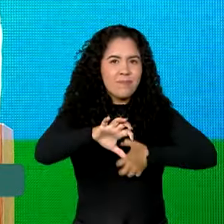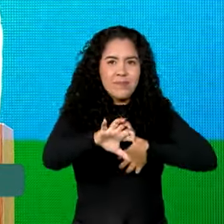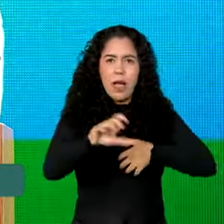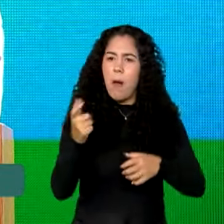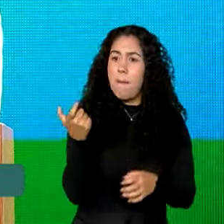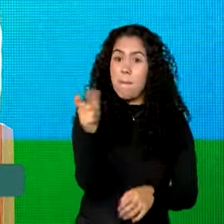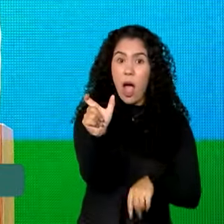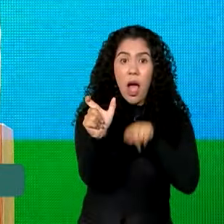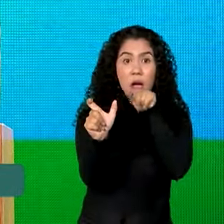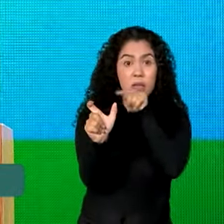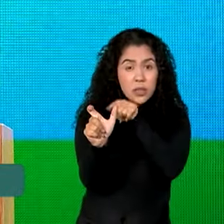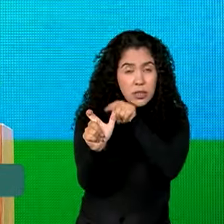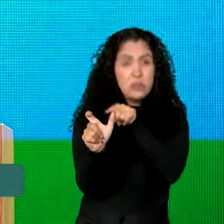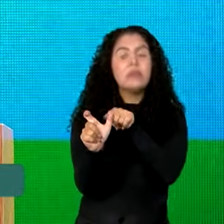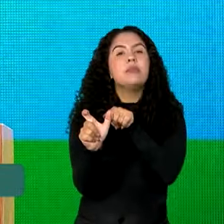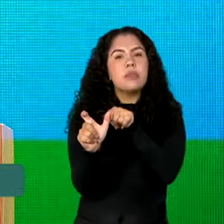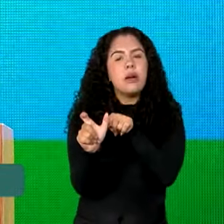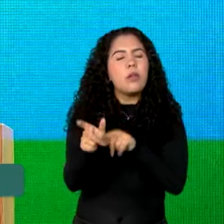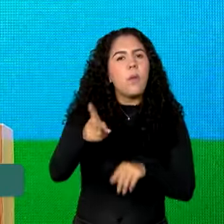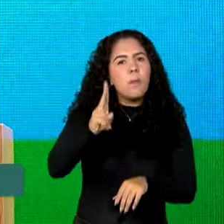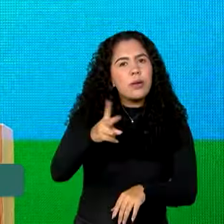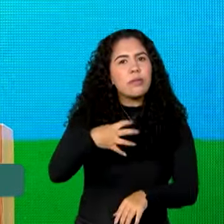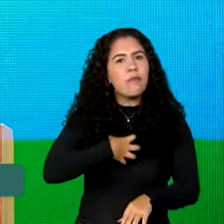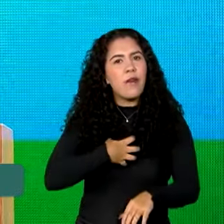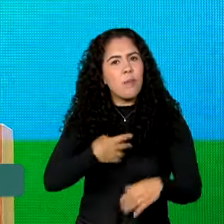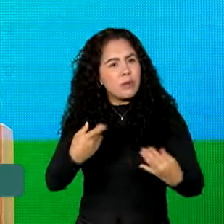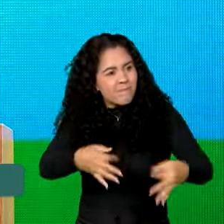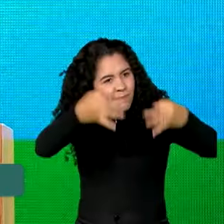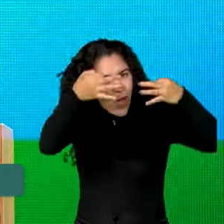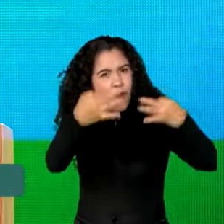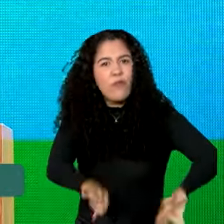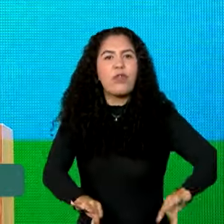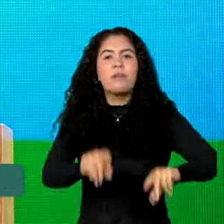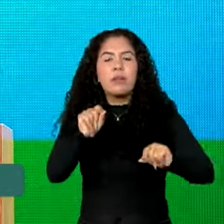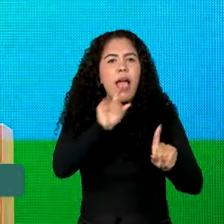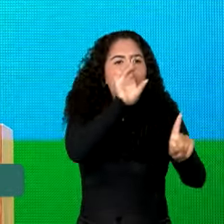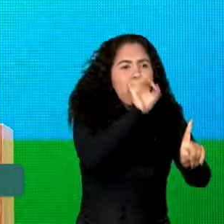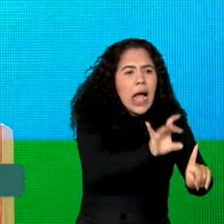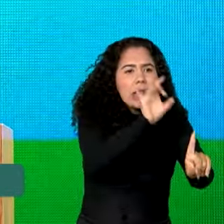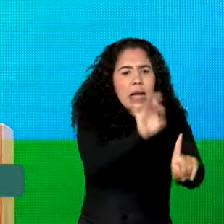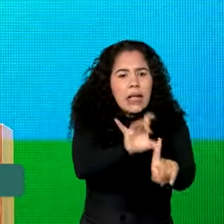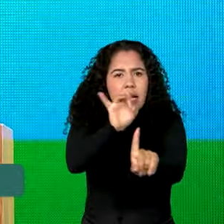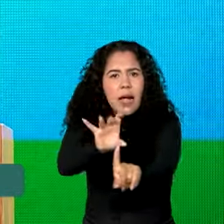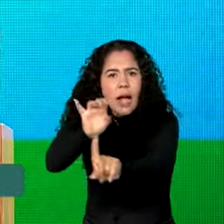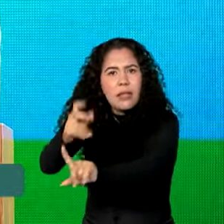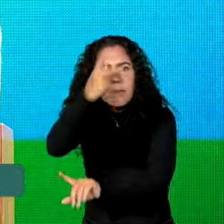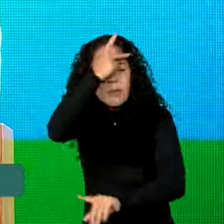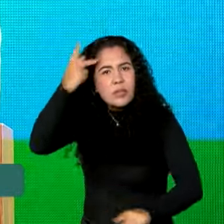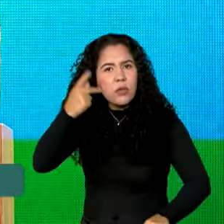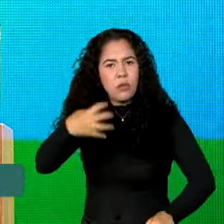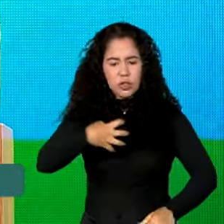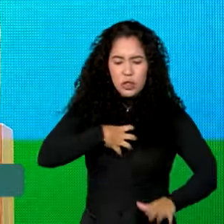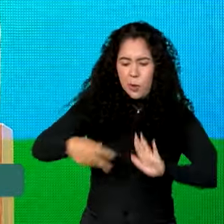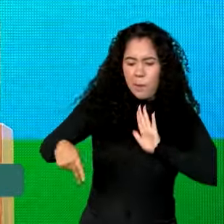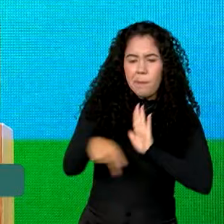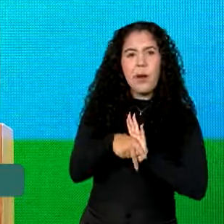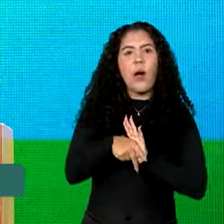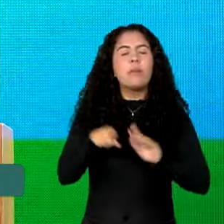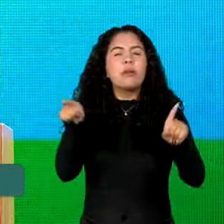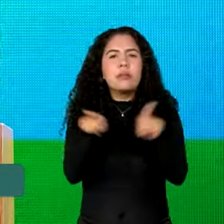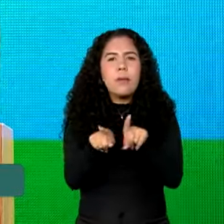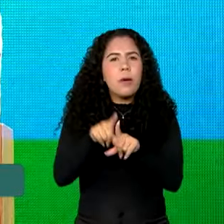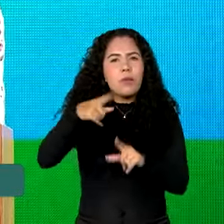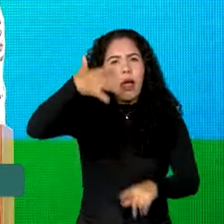ao mesmo tempo que reafirma a beleza de cada um ser o que se é, chama a atenção para o